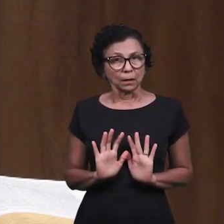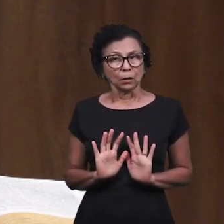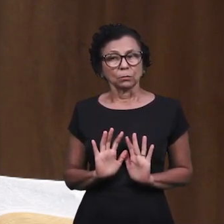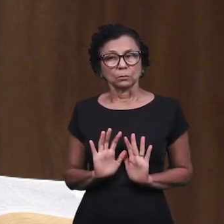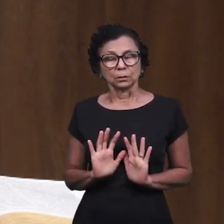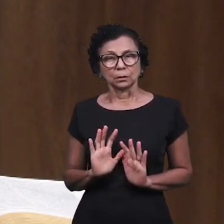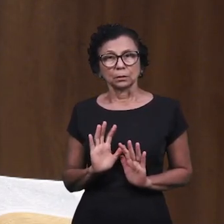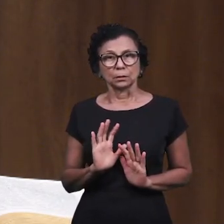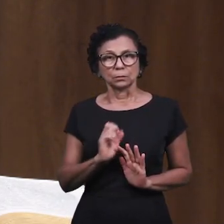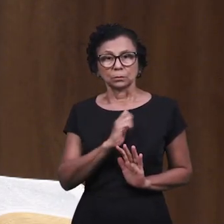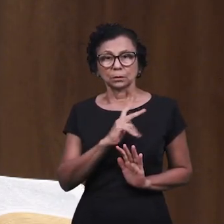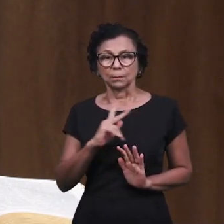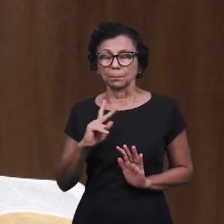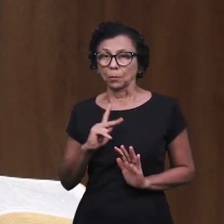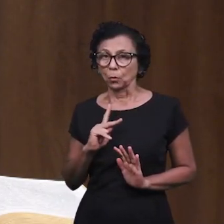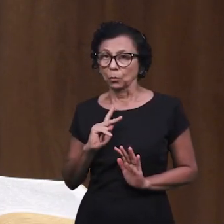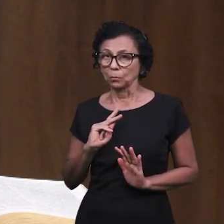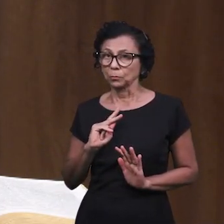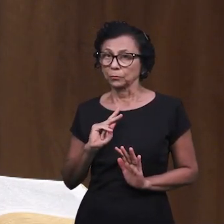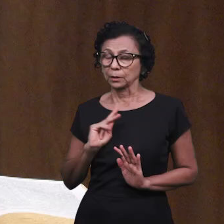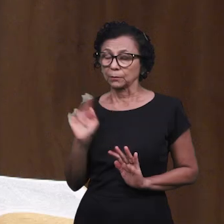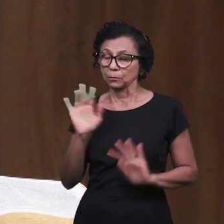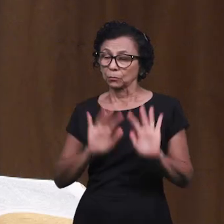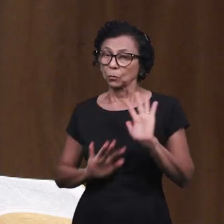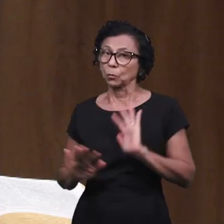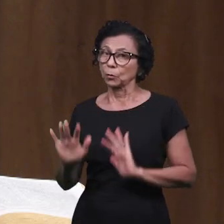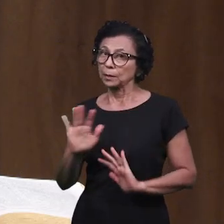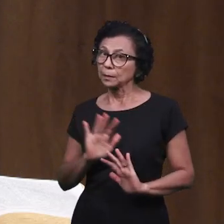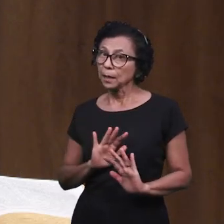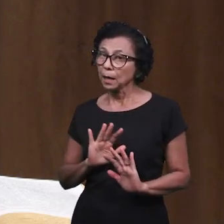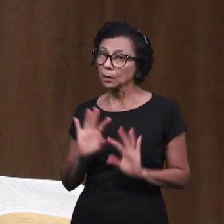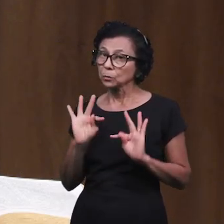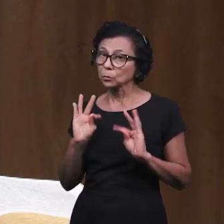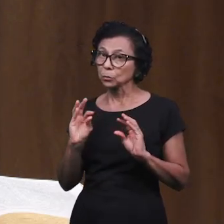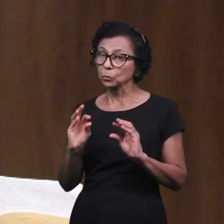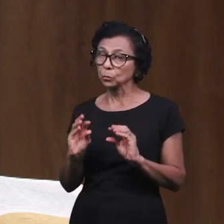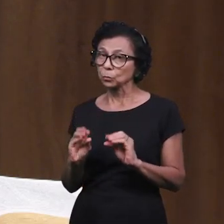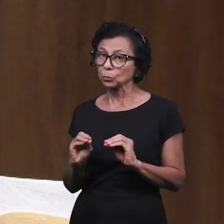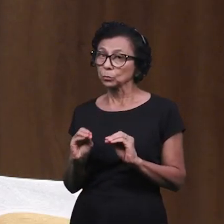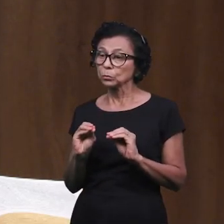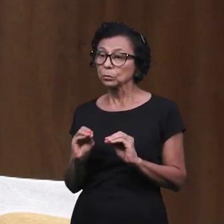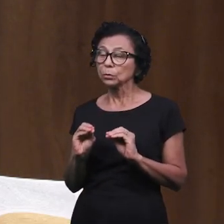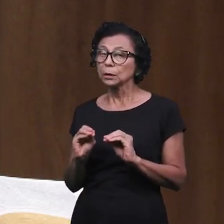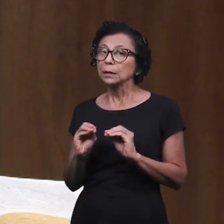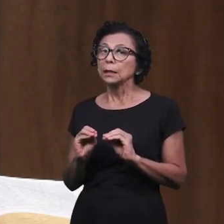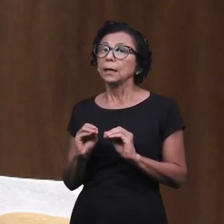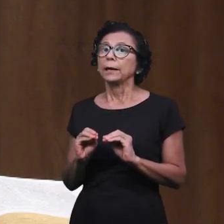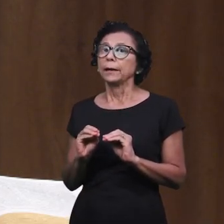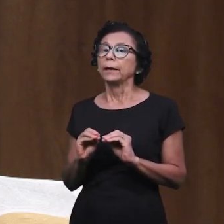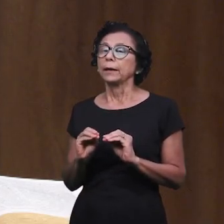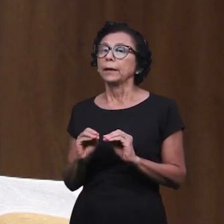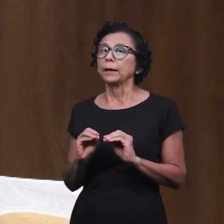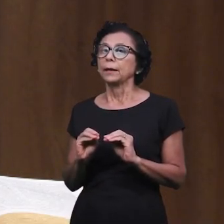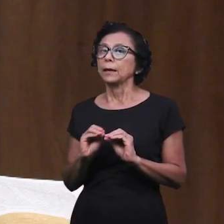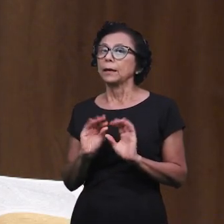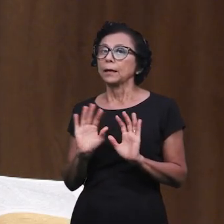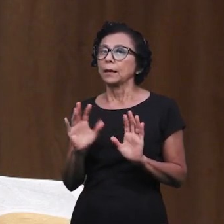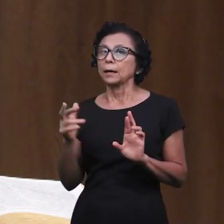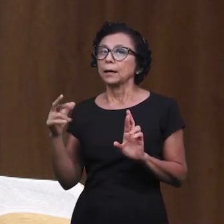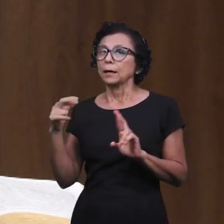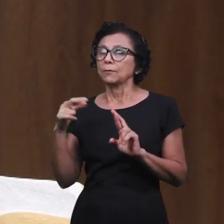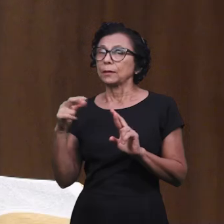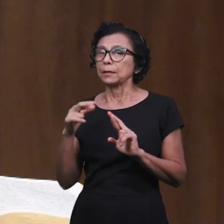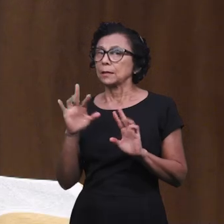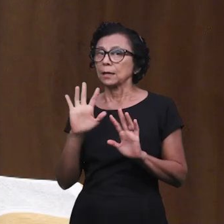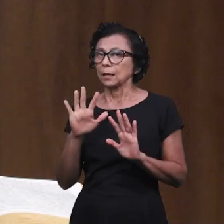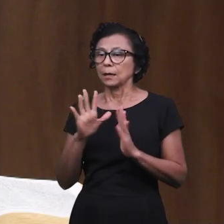é ministério da palavra. Nós fomos chamados para o ministério da palavra. Mas agora havia essa